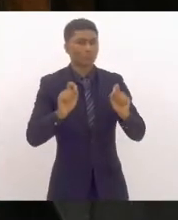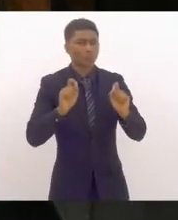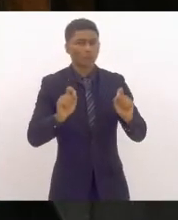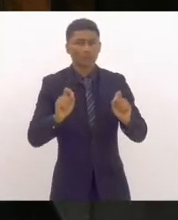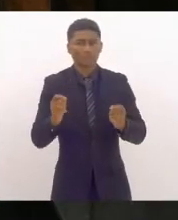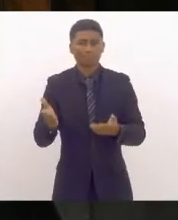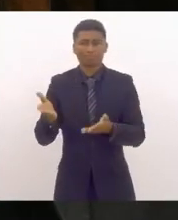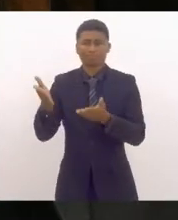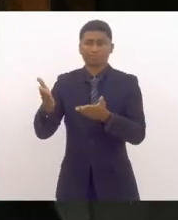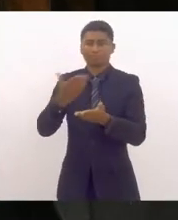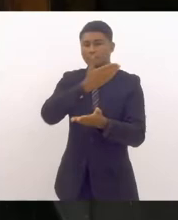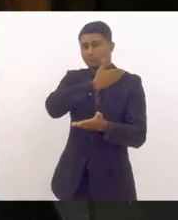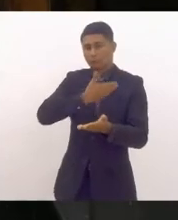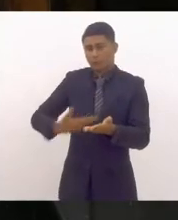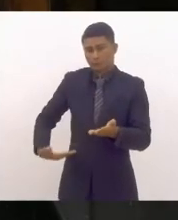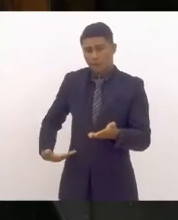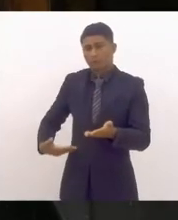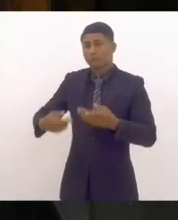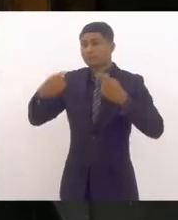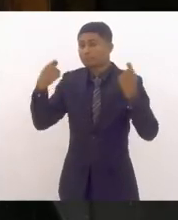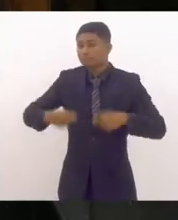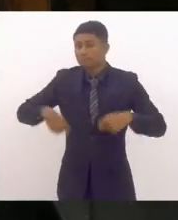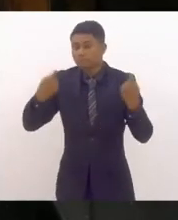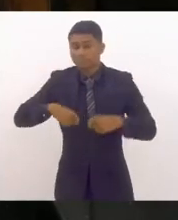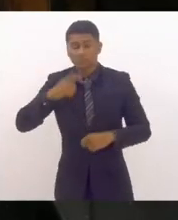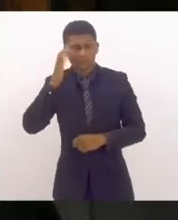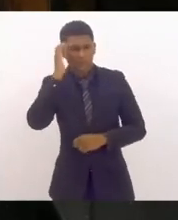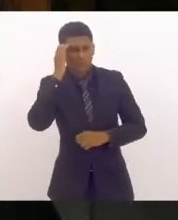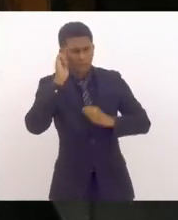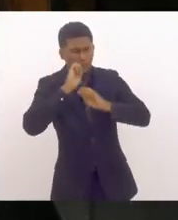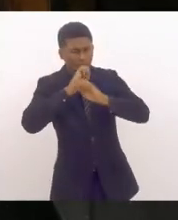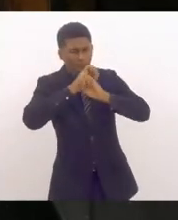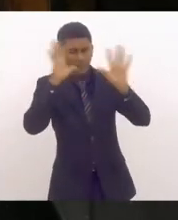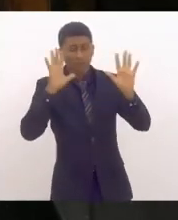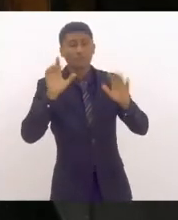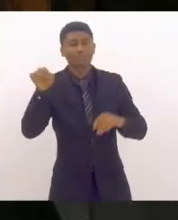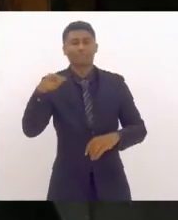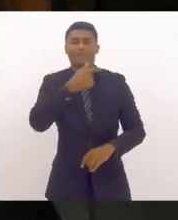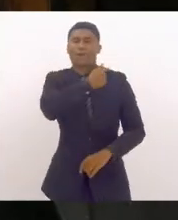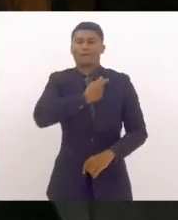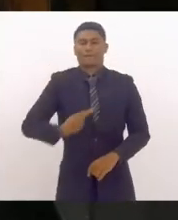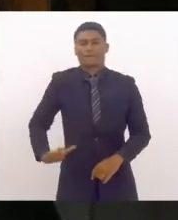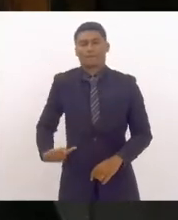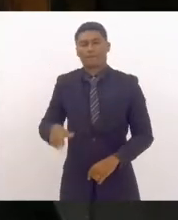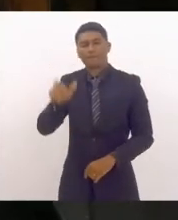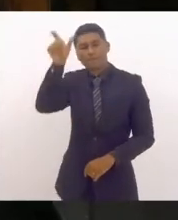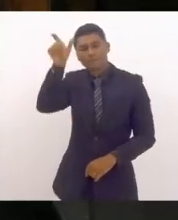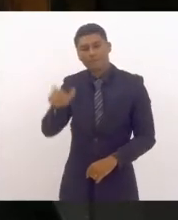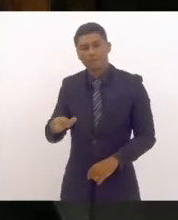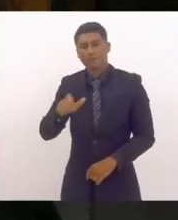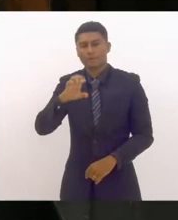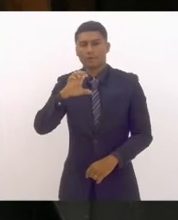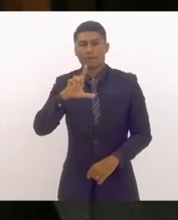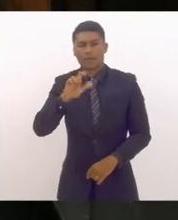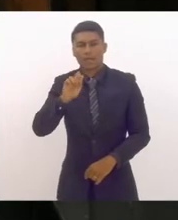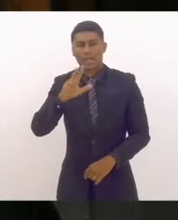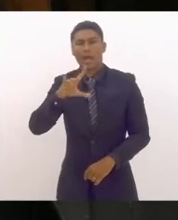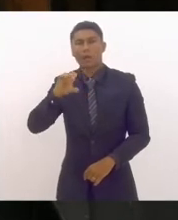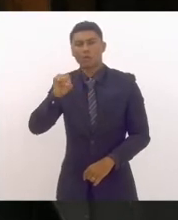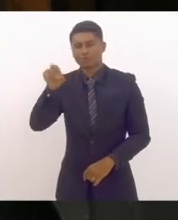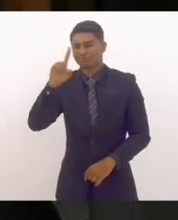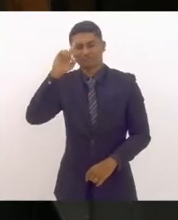tem a compreensão e clareza e o que não tem o governo Cláudio Castro que não teve o governo Pezão